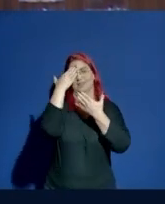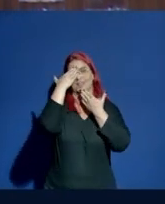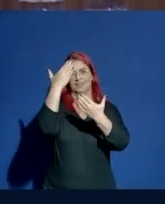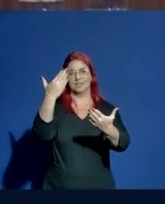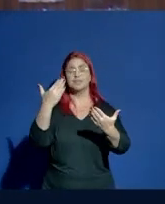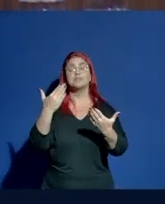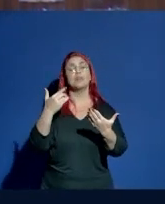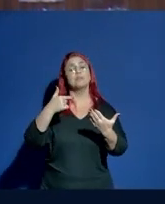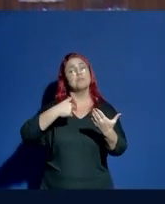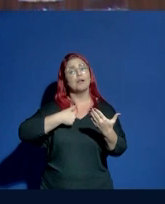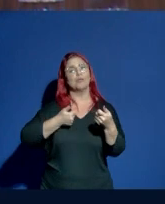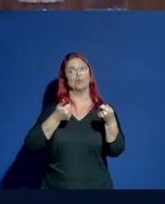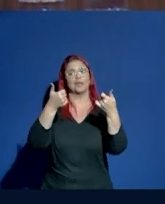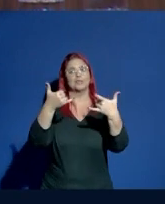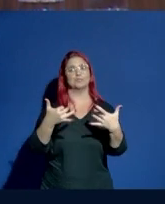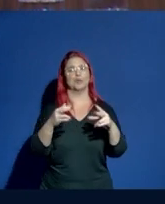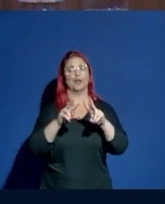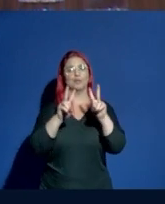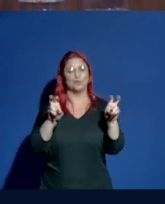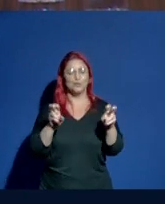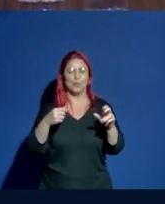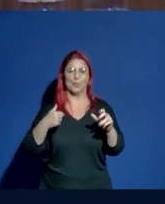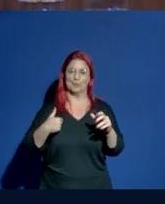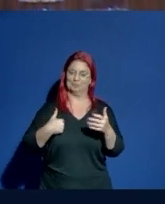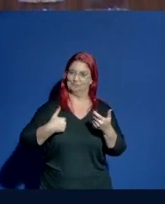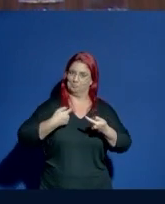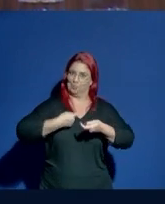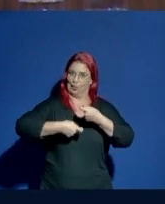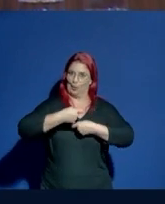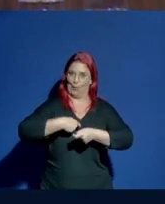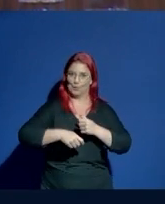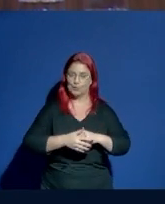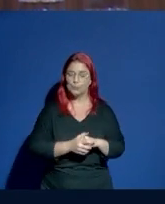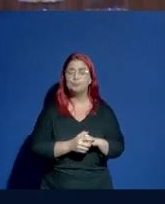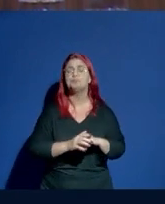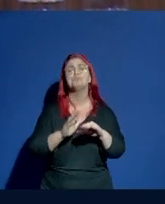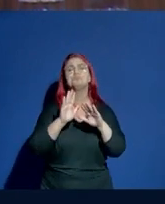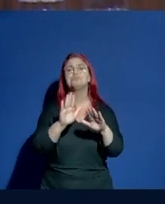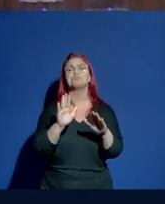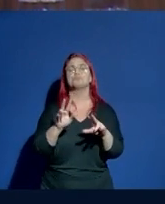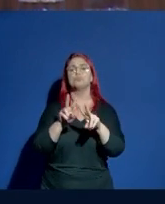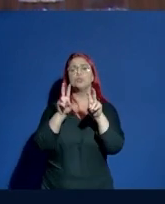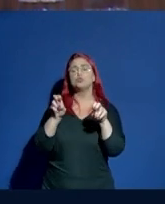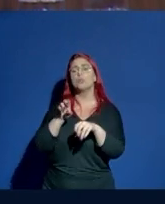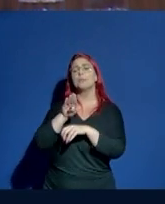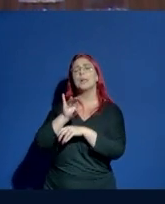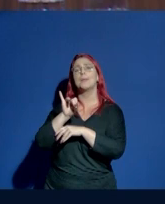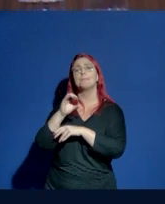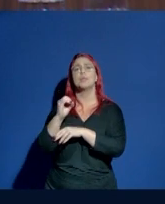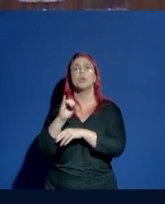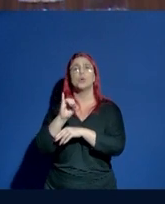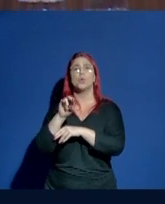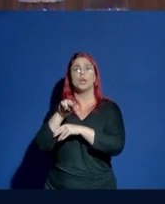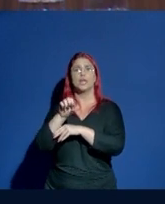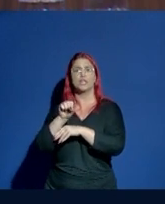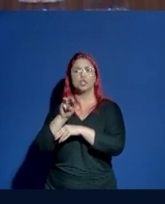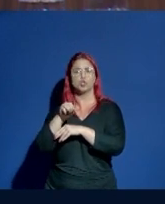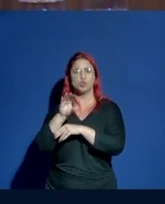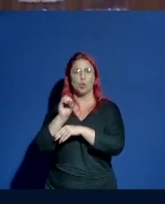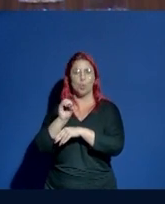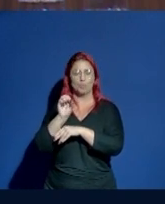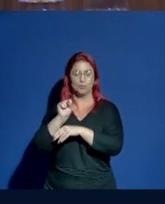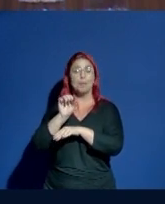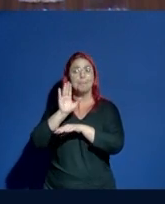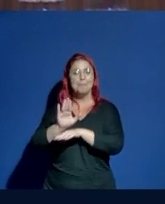negócio aqui. Voltando um pouquinho, nós estamos falando de bioinsumo, mas tem uma plateia tão eclética